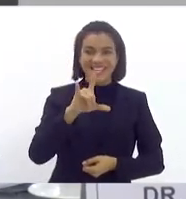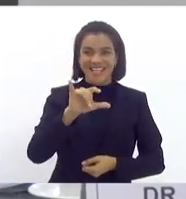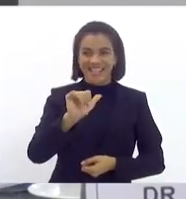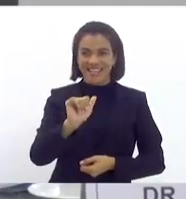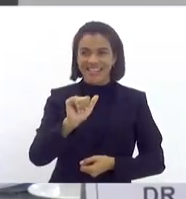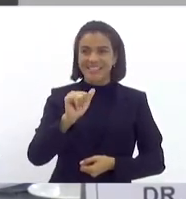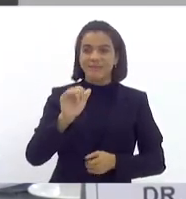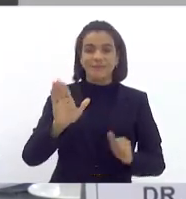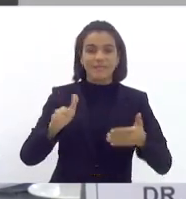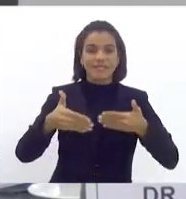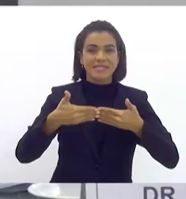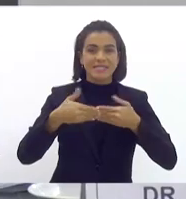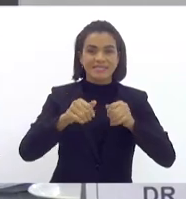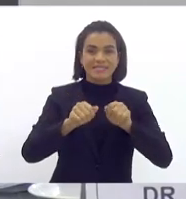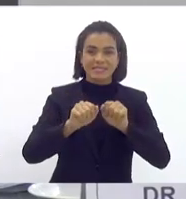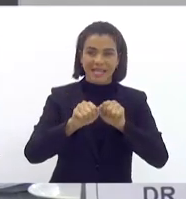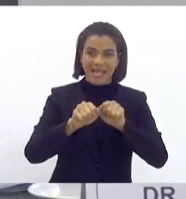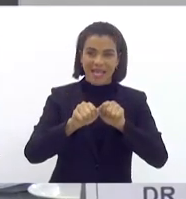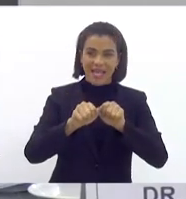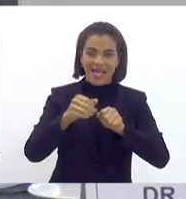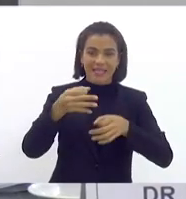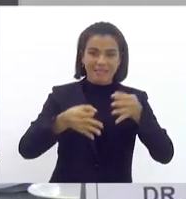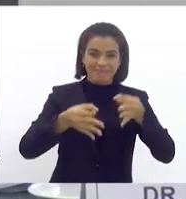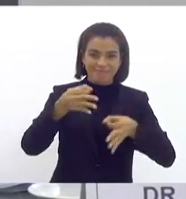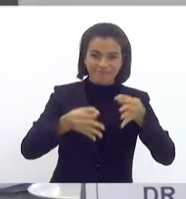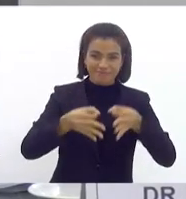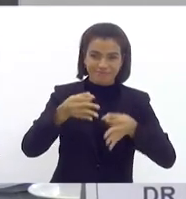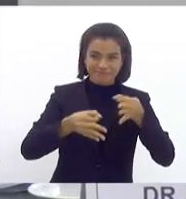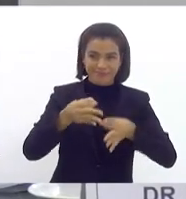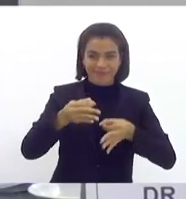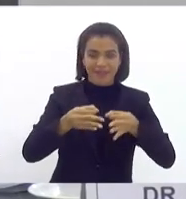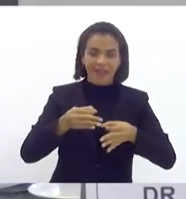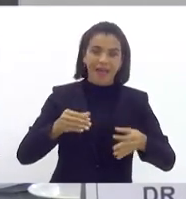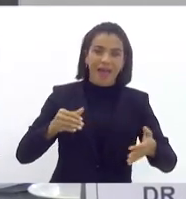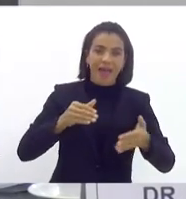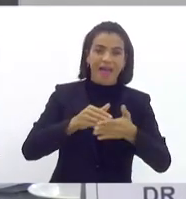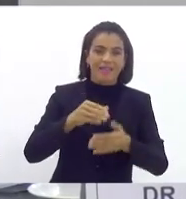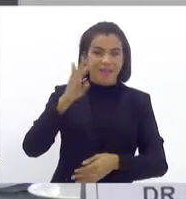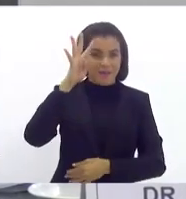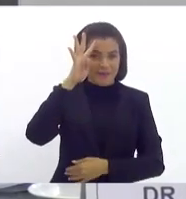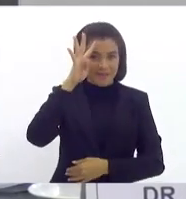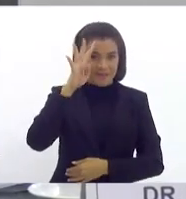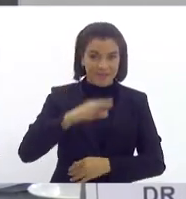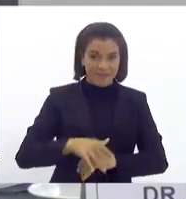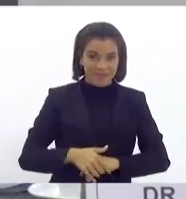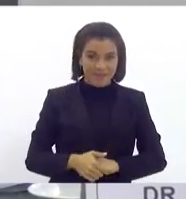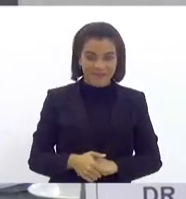Está encerrada a sessão. Fiquem com Deus e até a próxima, todos convocados para a próxima quarta-feira.